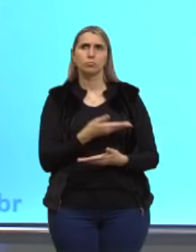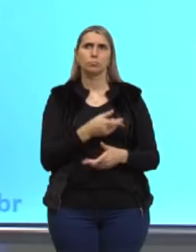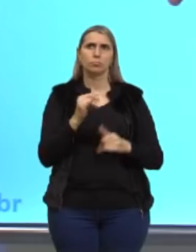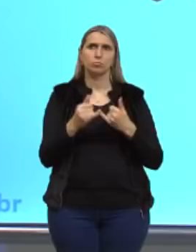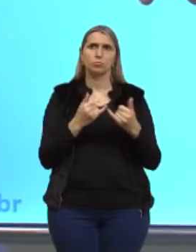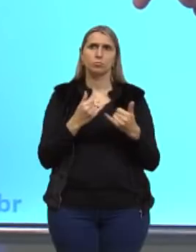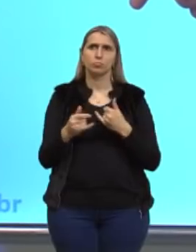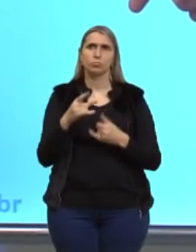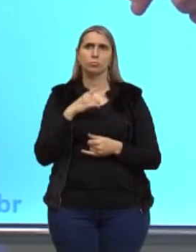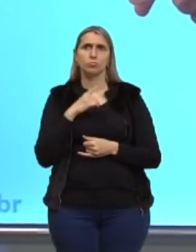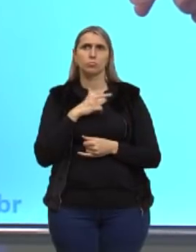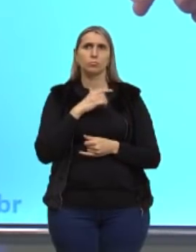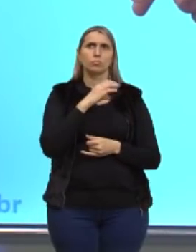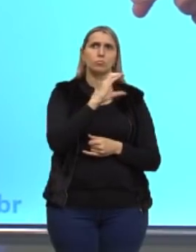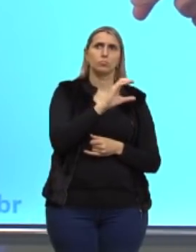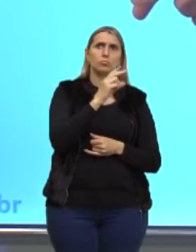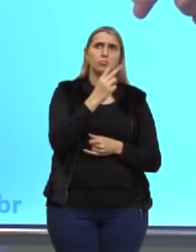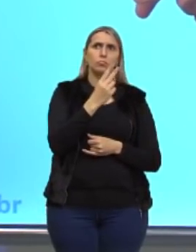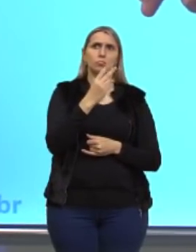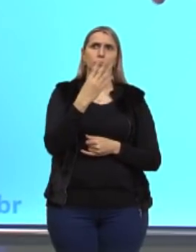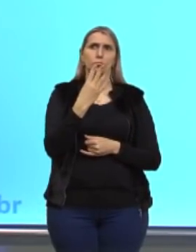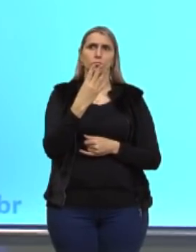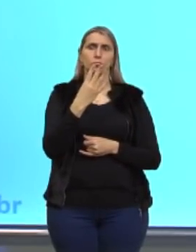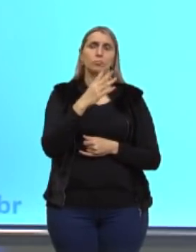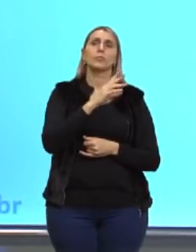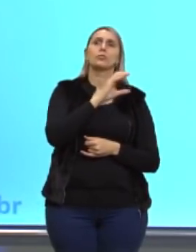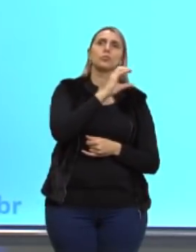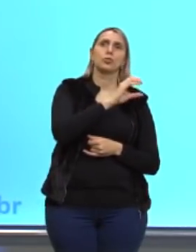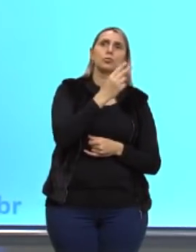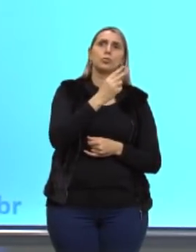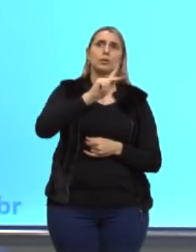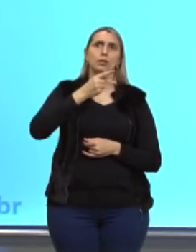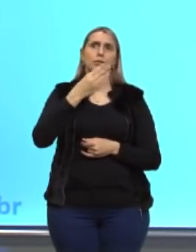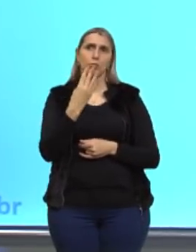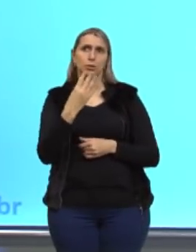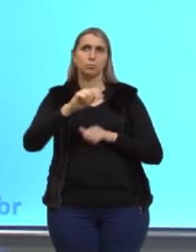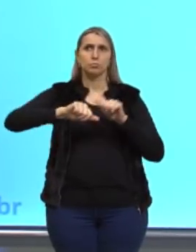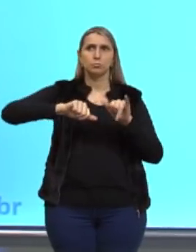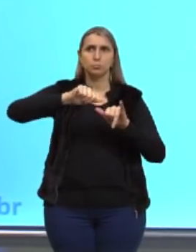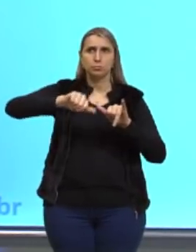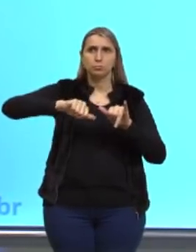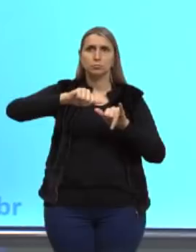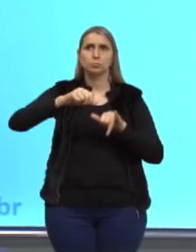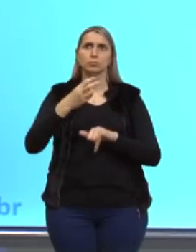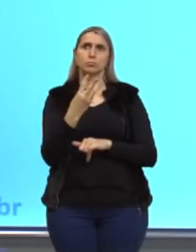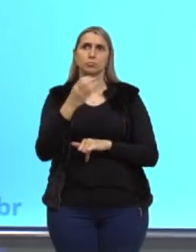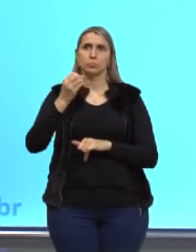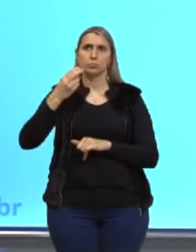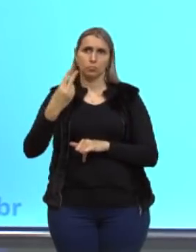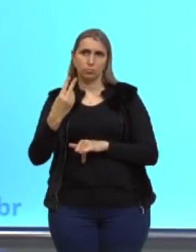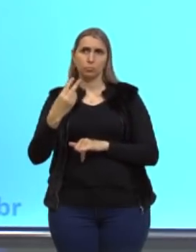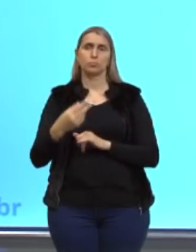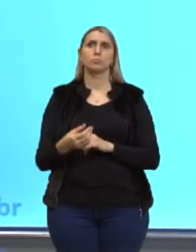exemplo a que eu tenho eterno né reagir com o gás oxigênio né que é o meu com